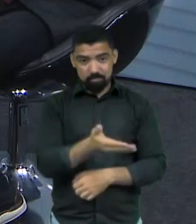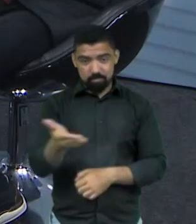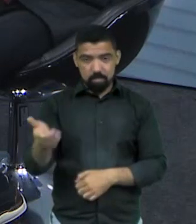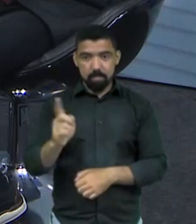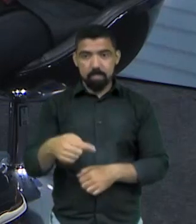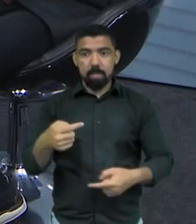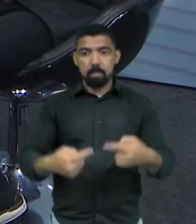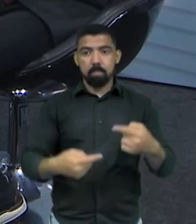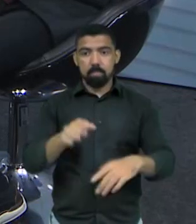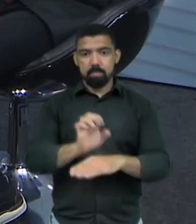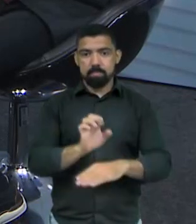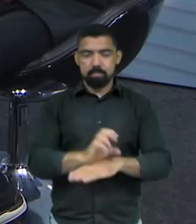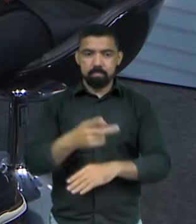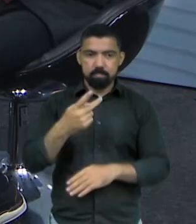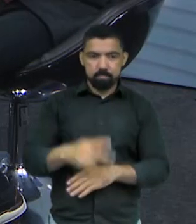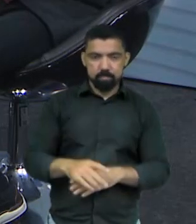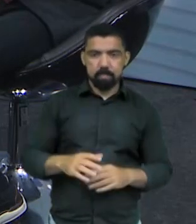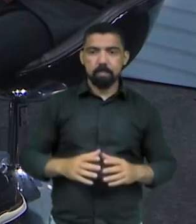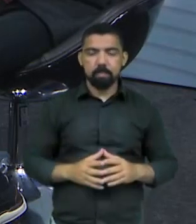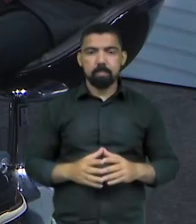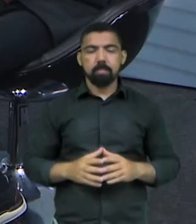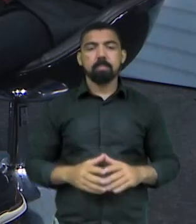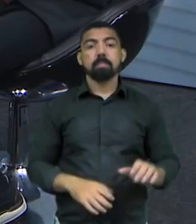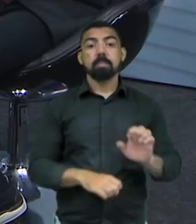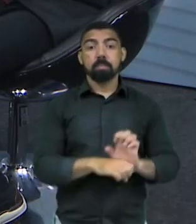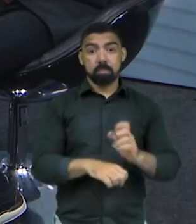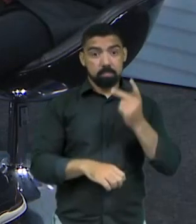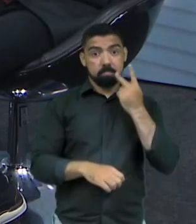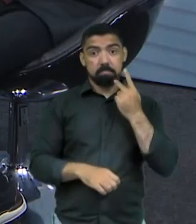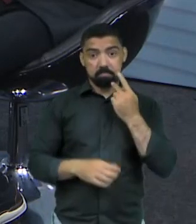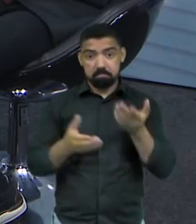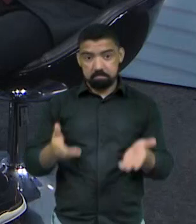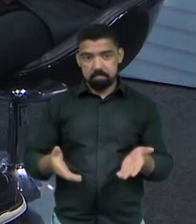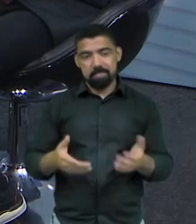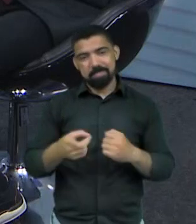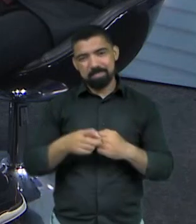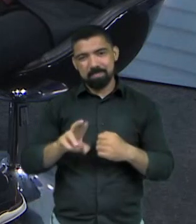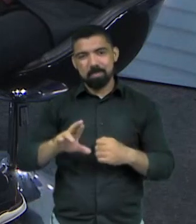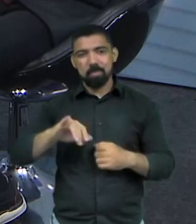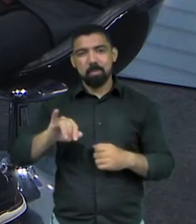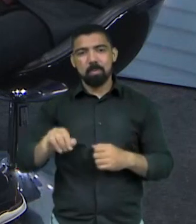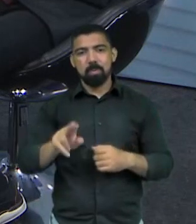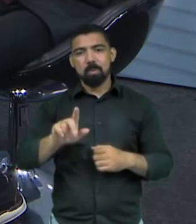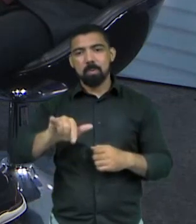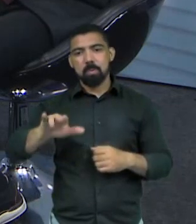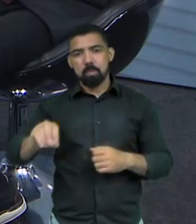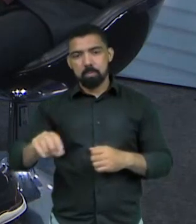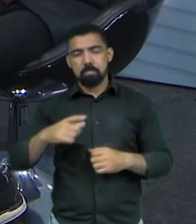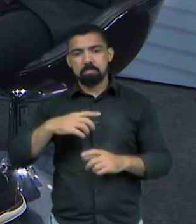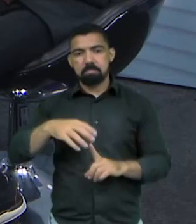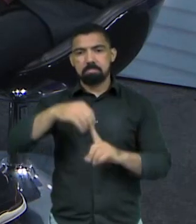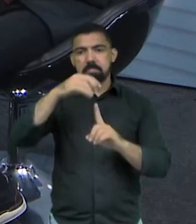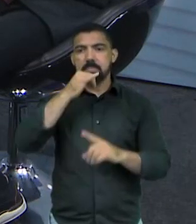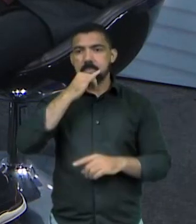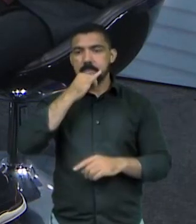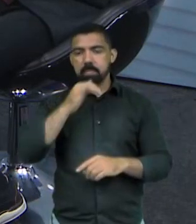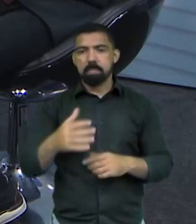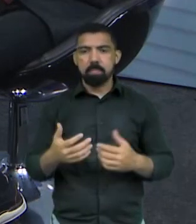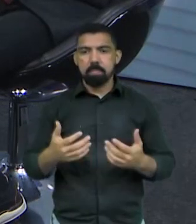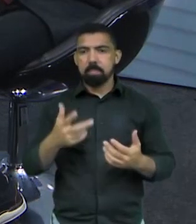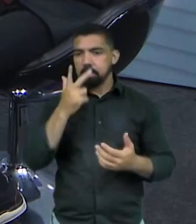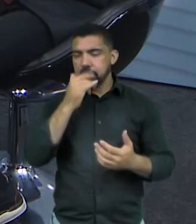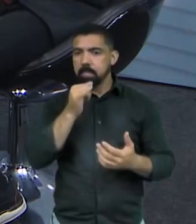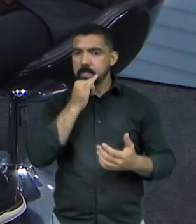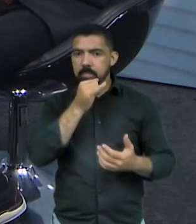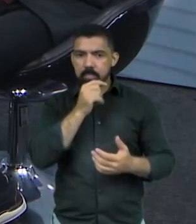de Estado. Né? Uhum. Aliás, o Ceará, não é, não é, doutor Júlio, ele tem se notabilizado. Quando a gente falou aqui no Boeing, na cabeceira, é